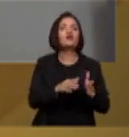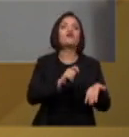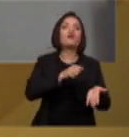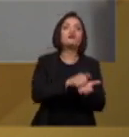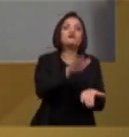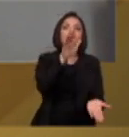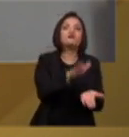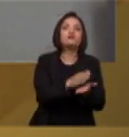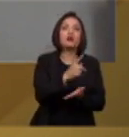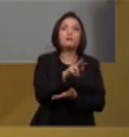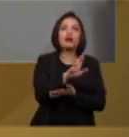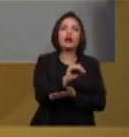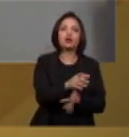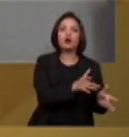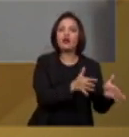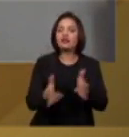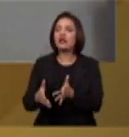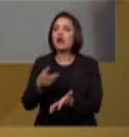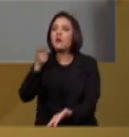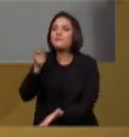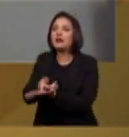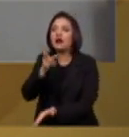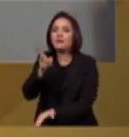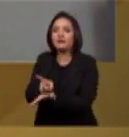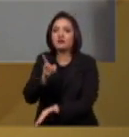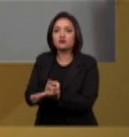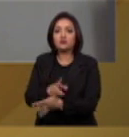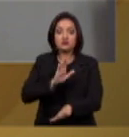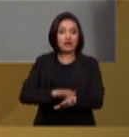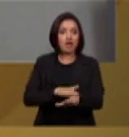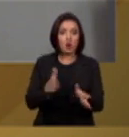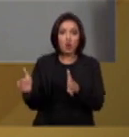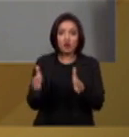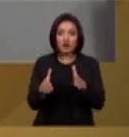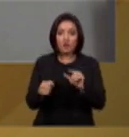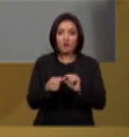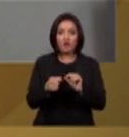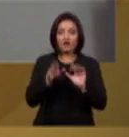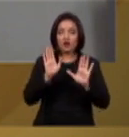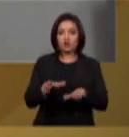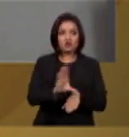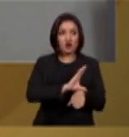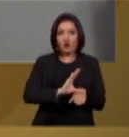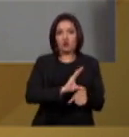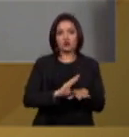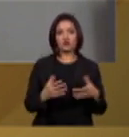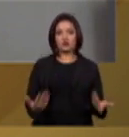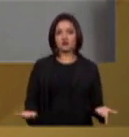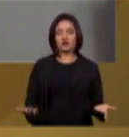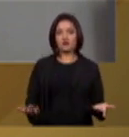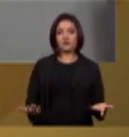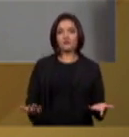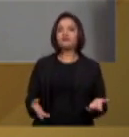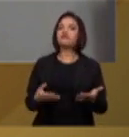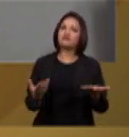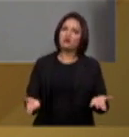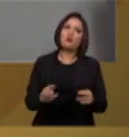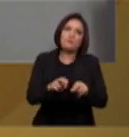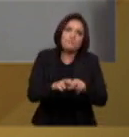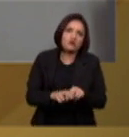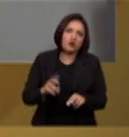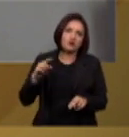e do efetivo pagamento realizado no prazo estipulado constitucionalmente. Essa tem sido a